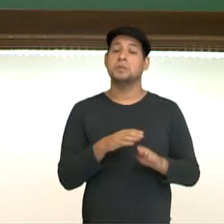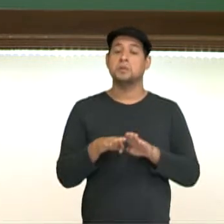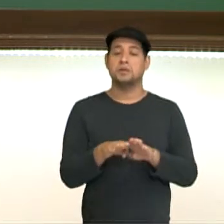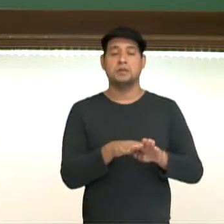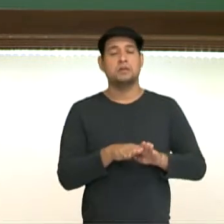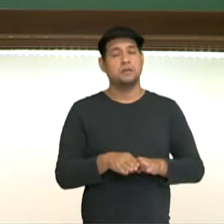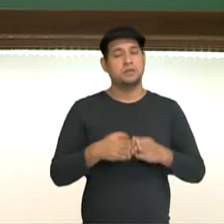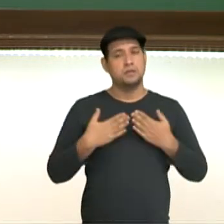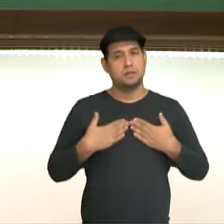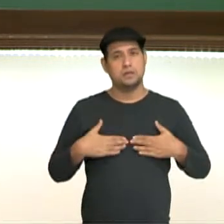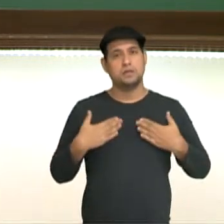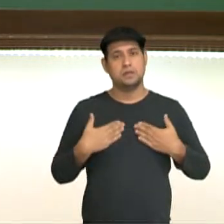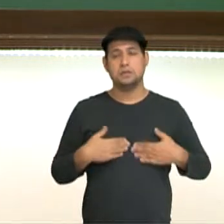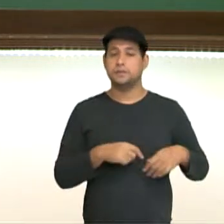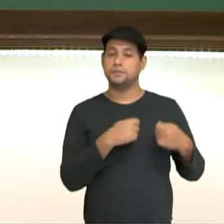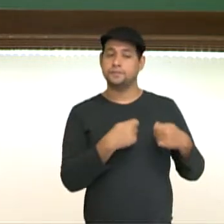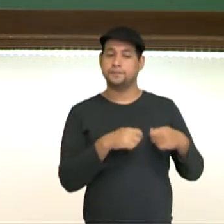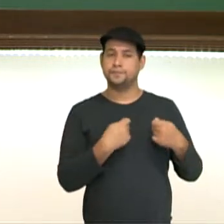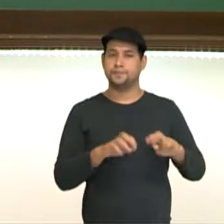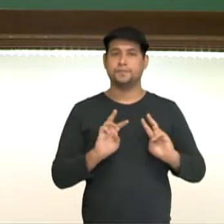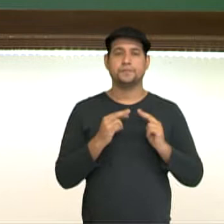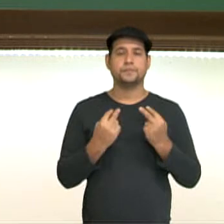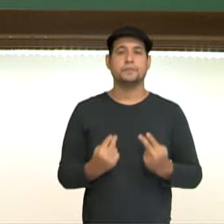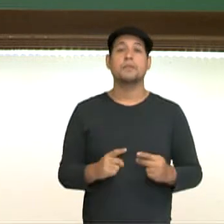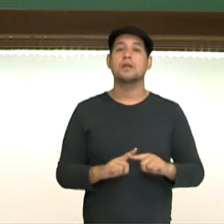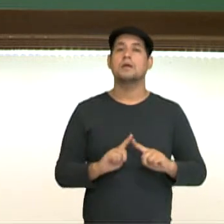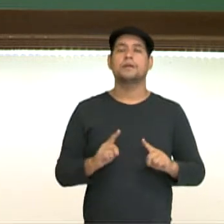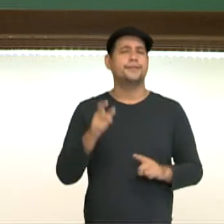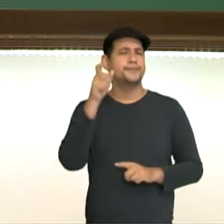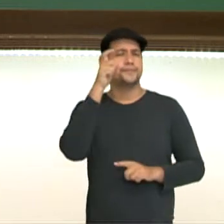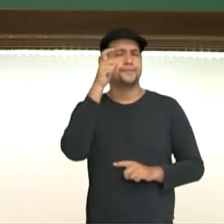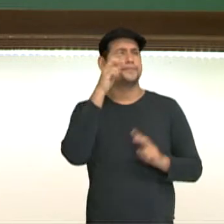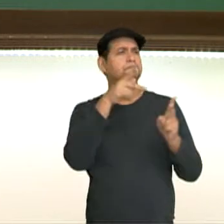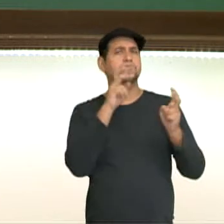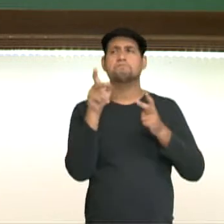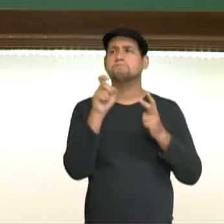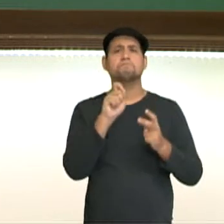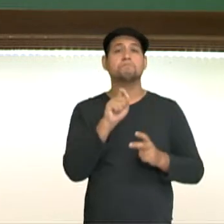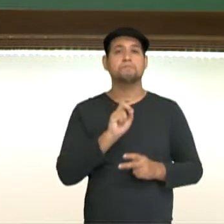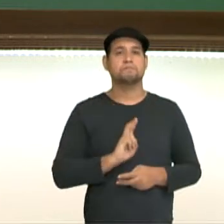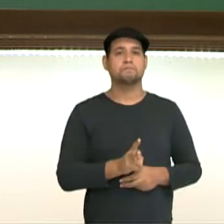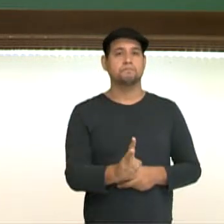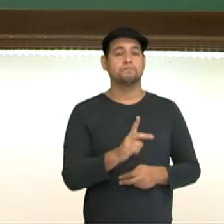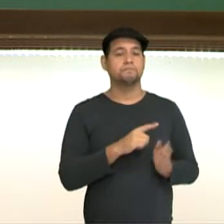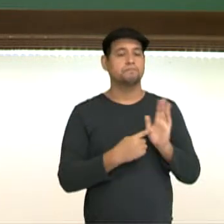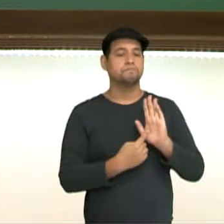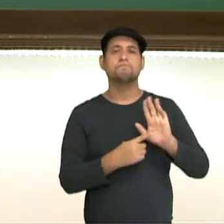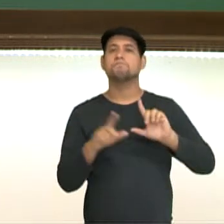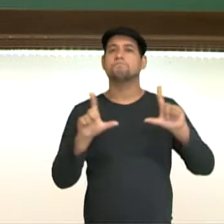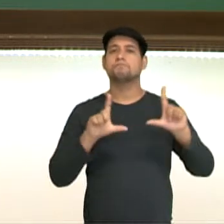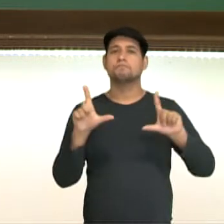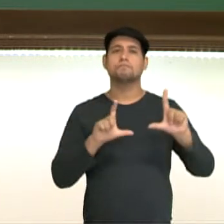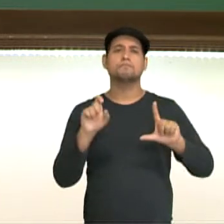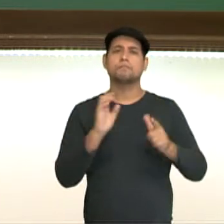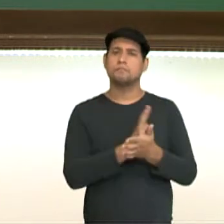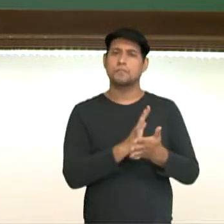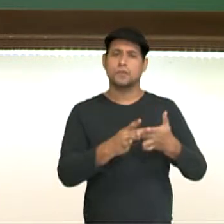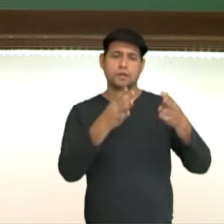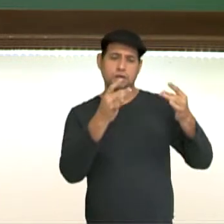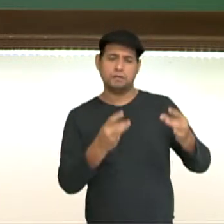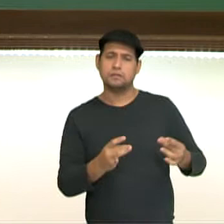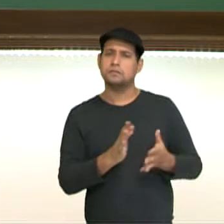padrão tranquilo da necessidade humana. Para isso é interessante observar que sempre aparece na mídia alguns elementos,